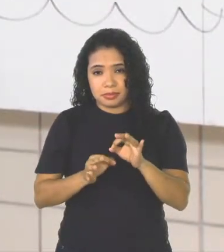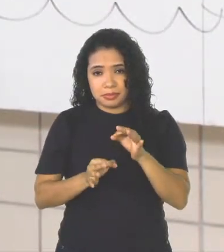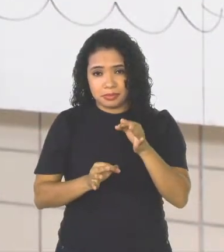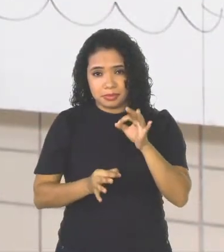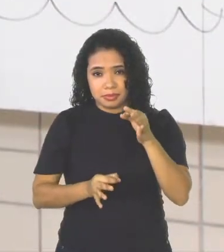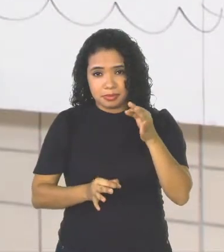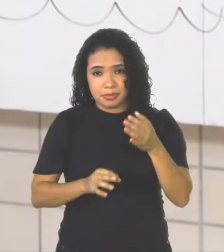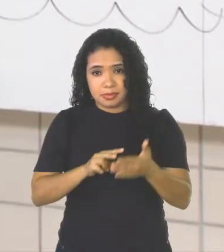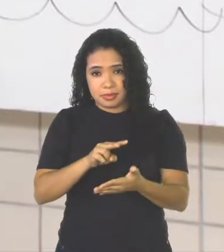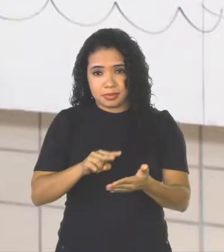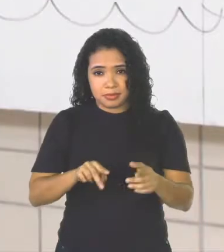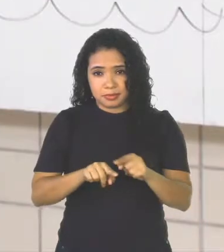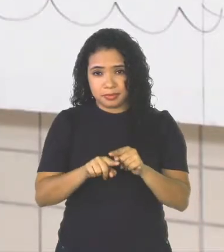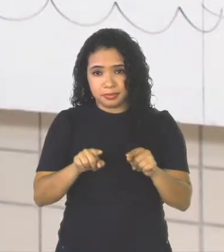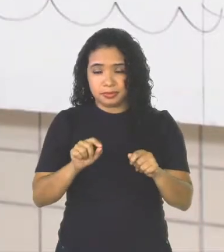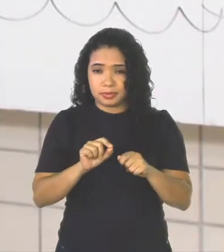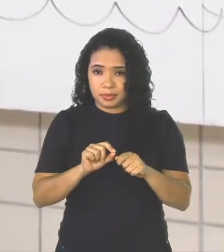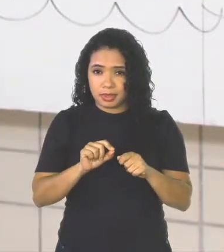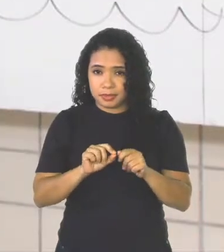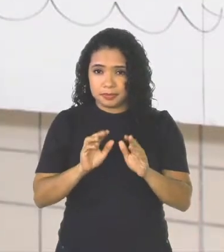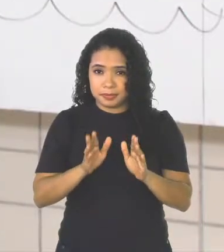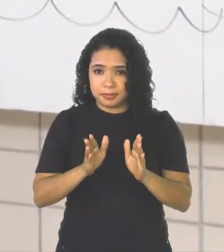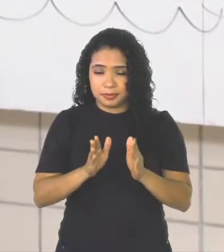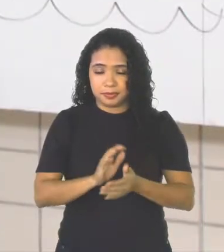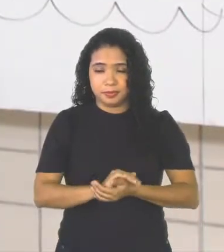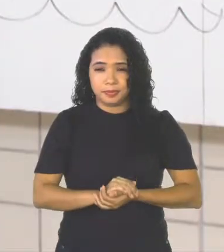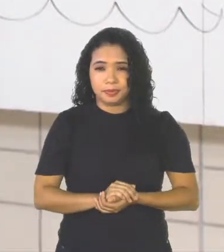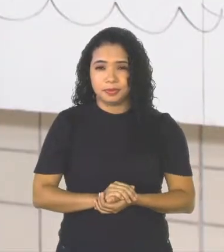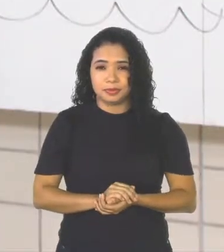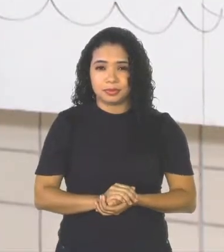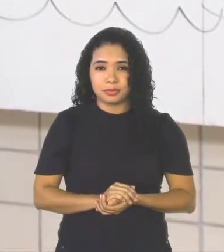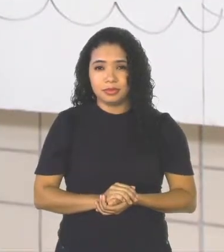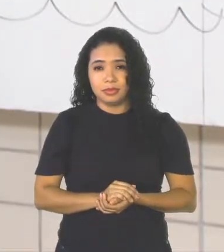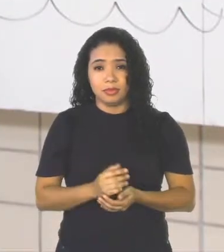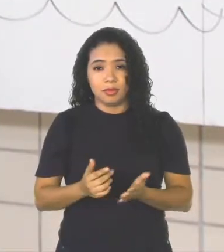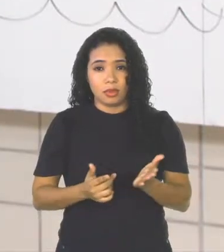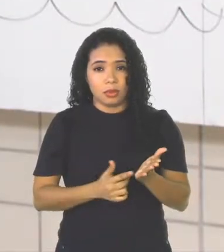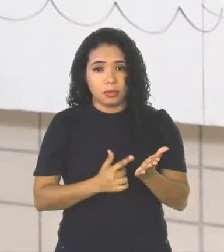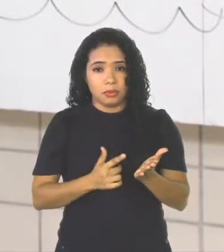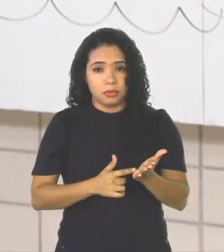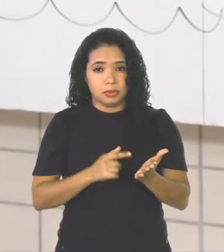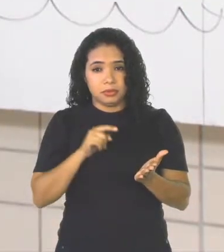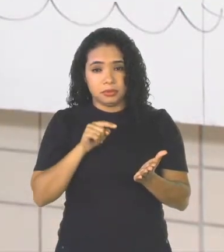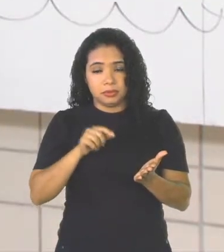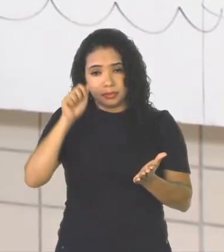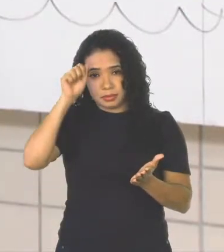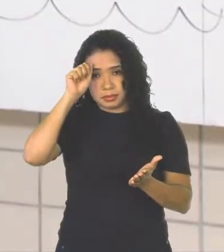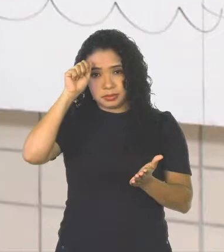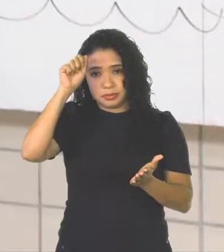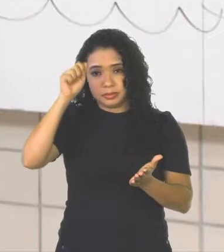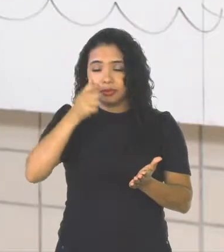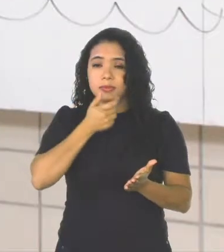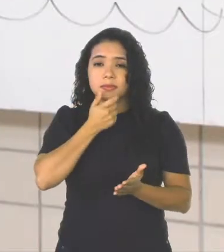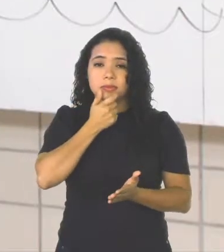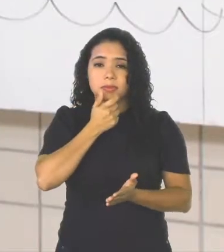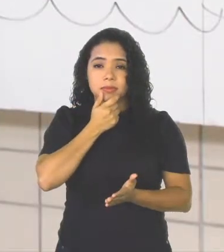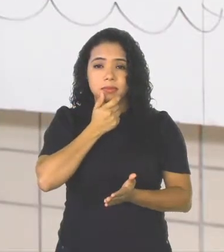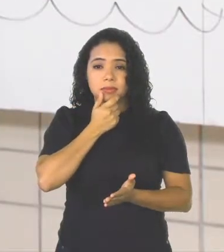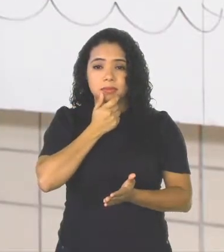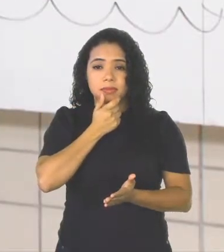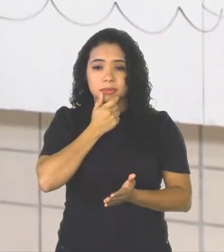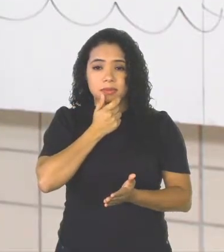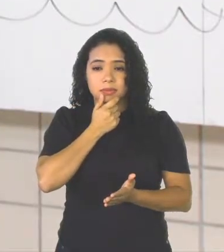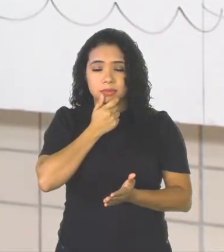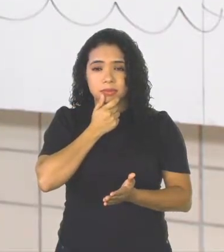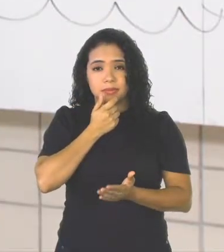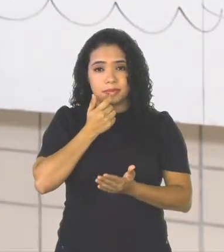leituras que vocês fizeram até aqui, né? Esse livro ele é de uma escritora inglesa, a Jane